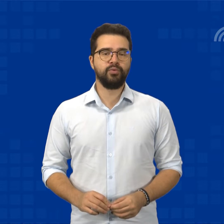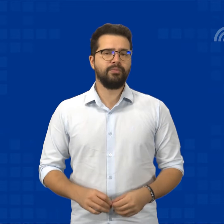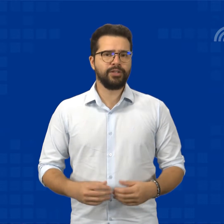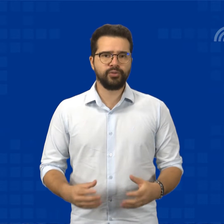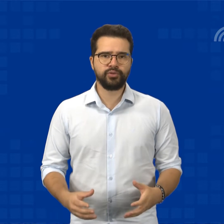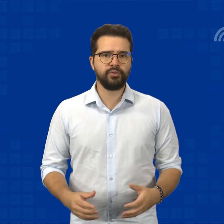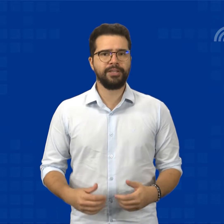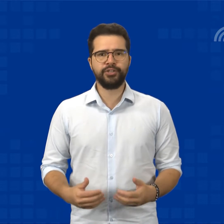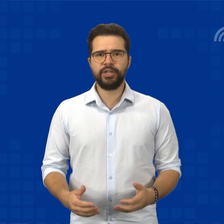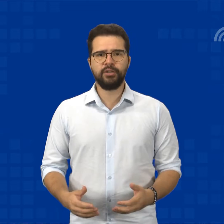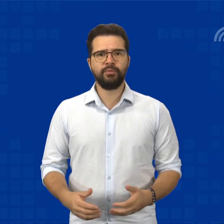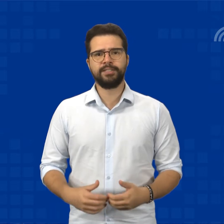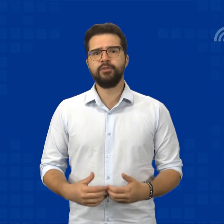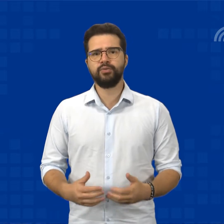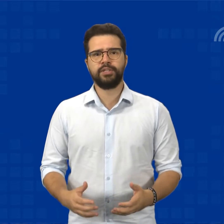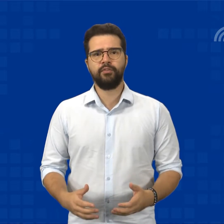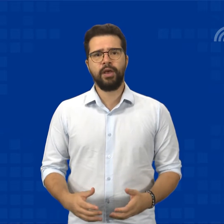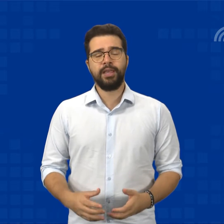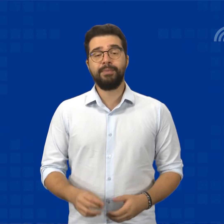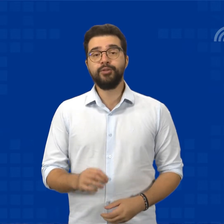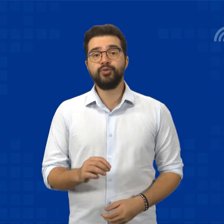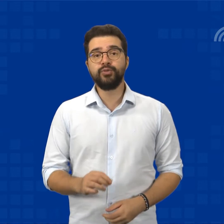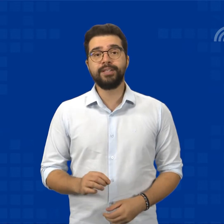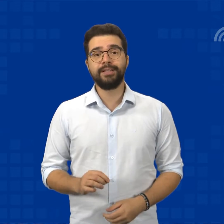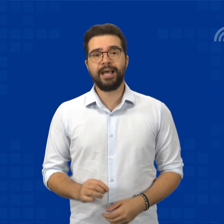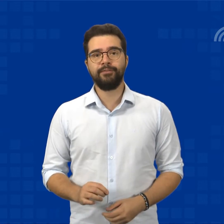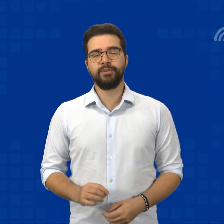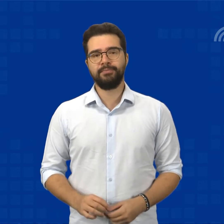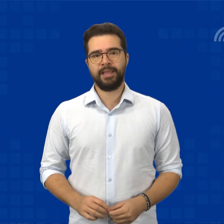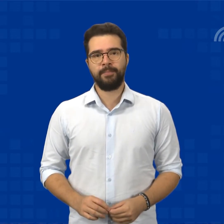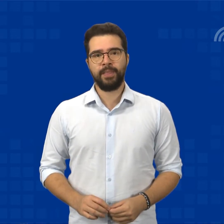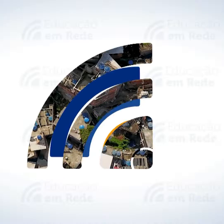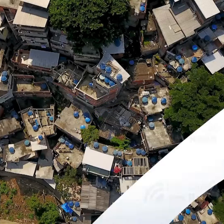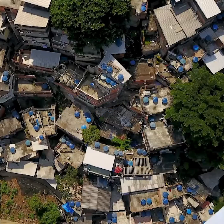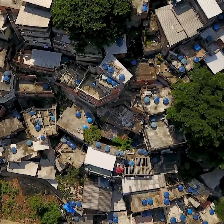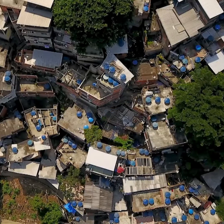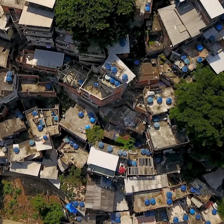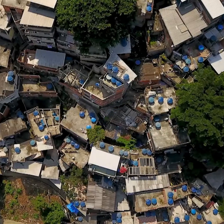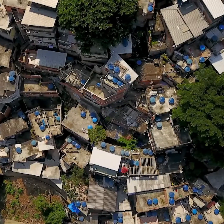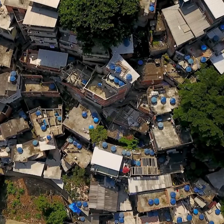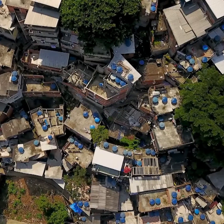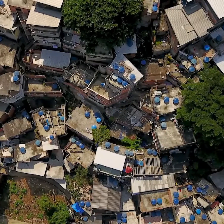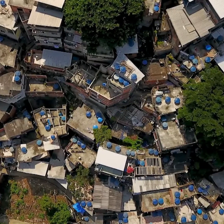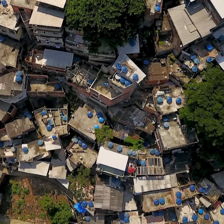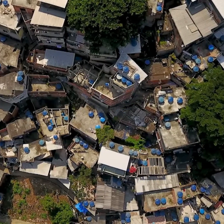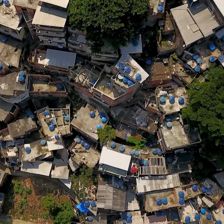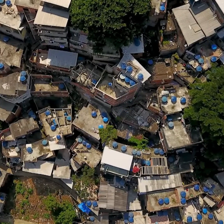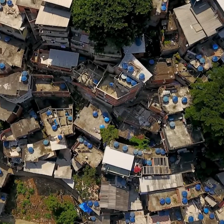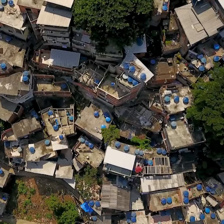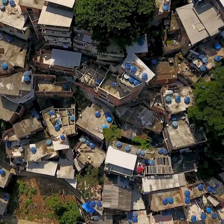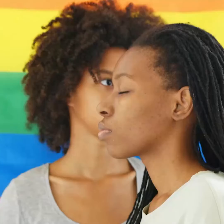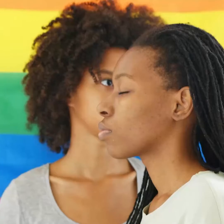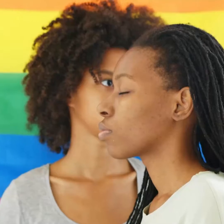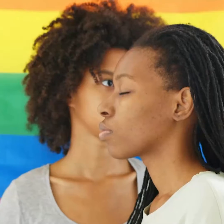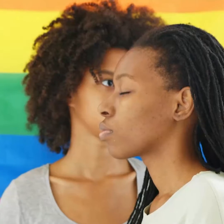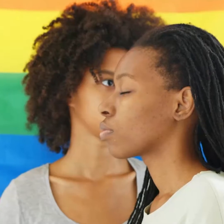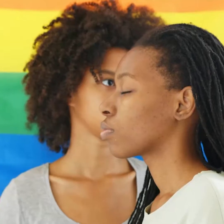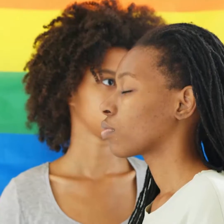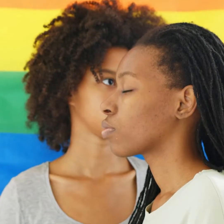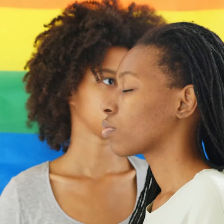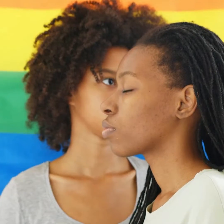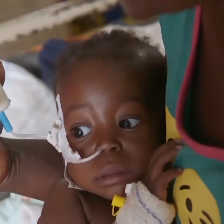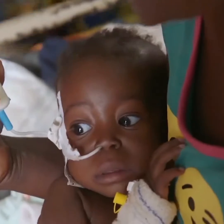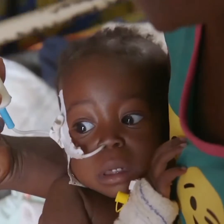para um mundo mais justo, mais digno, mais inclusivo e mais sustentável também. A gente tem aí metas como a erradicação da pobreza, a desigualdade